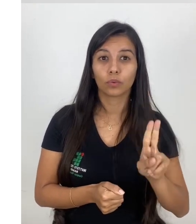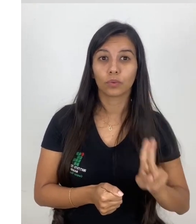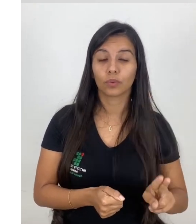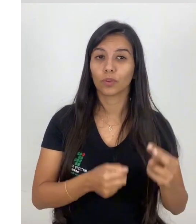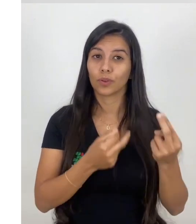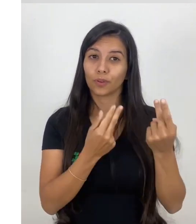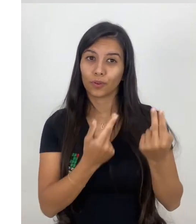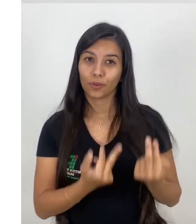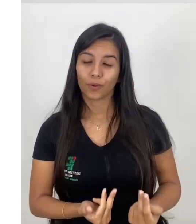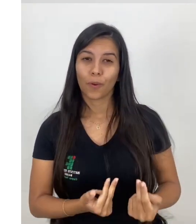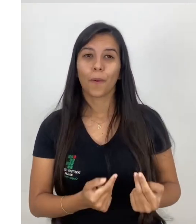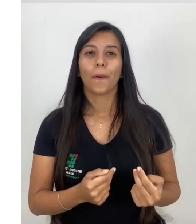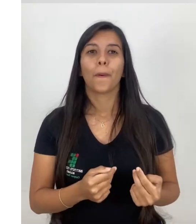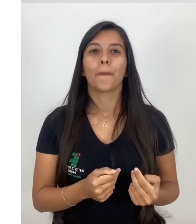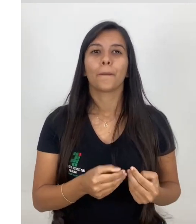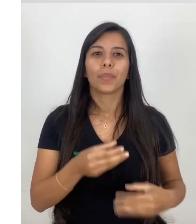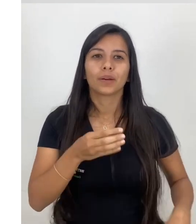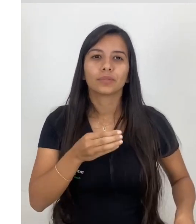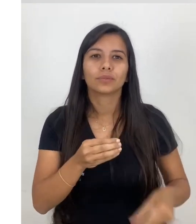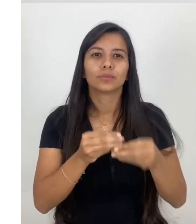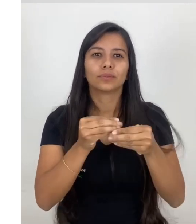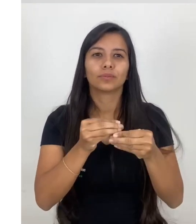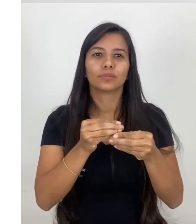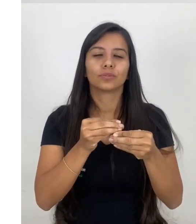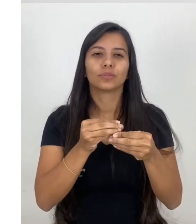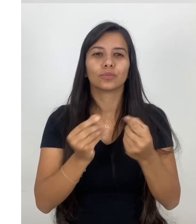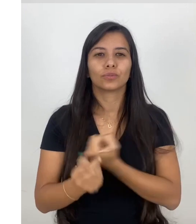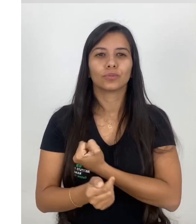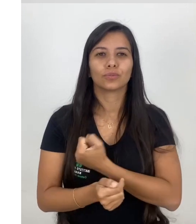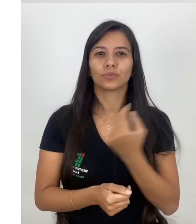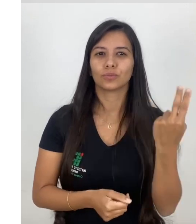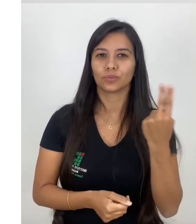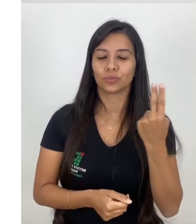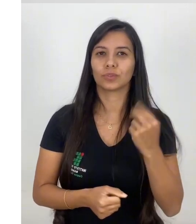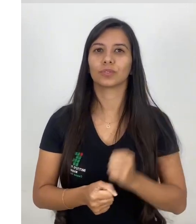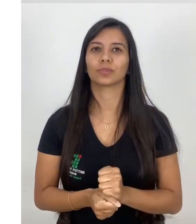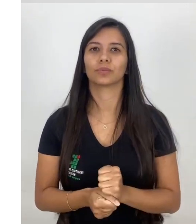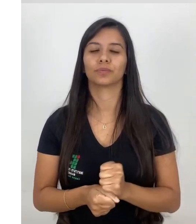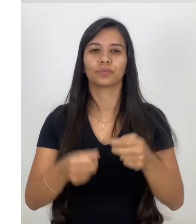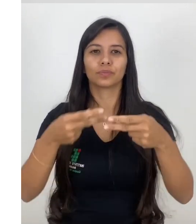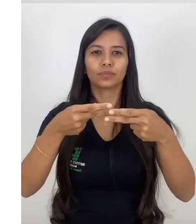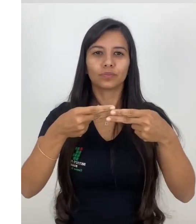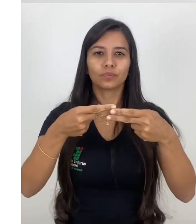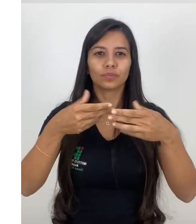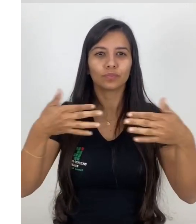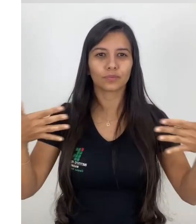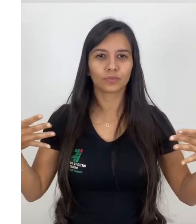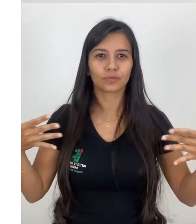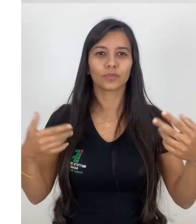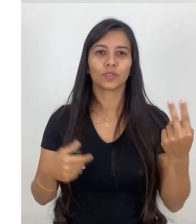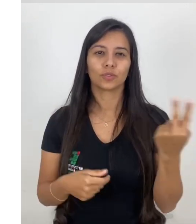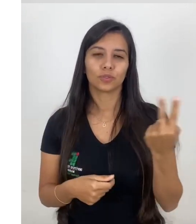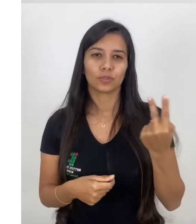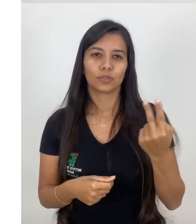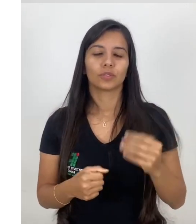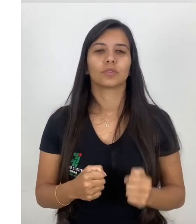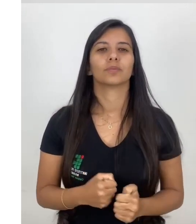que seguidos do número 2, tá? Então, a primeira fase é a prófase 2, em que as